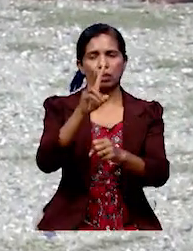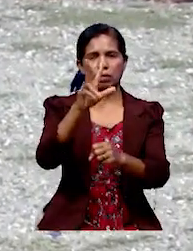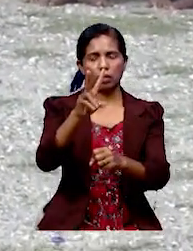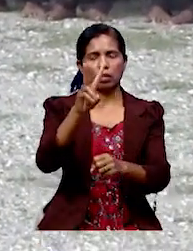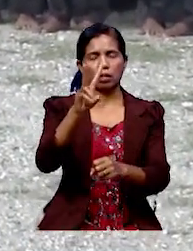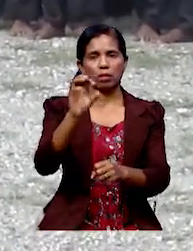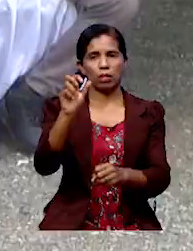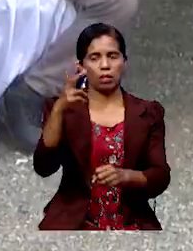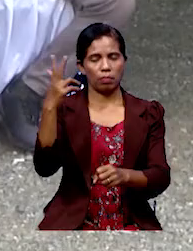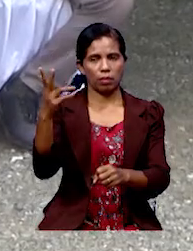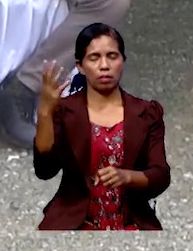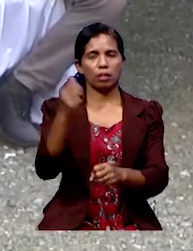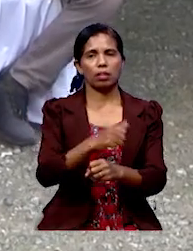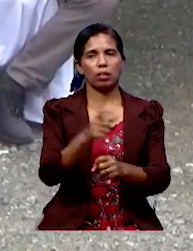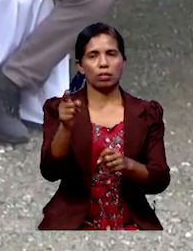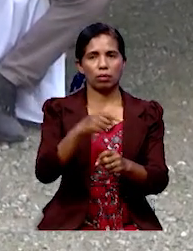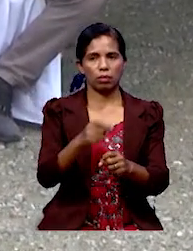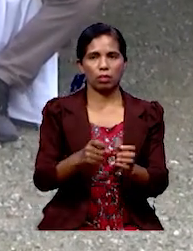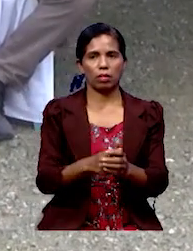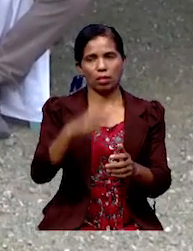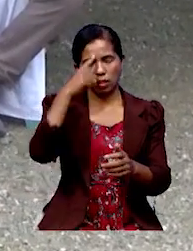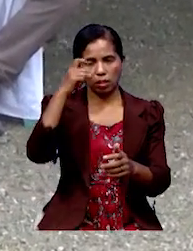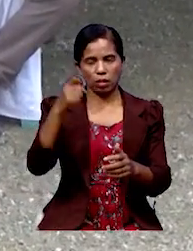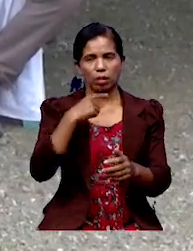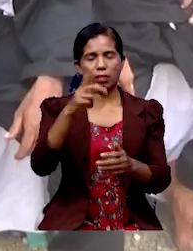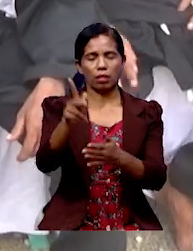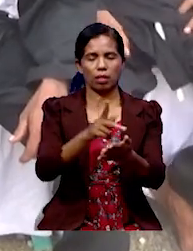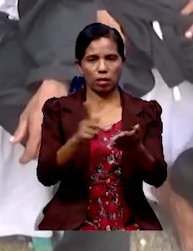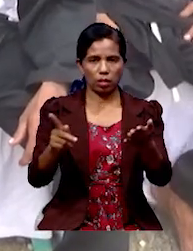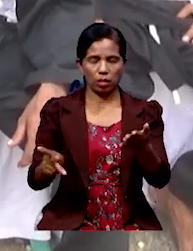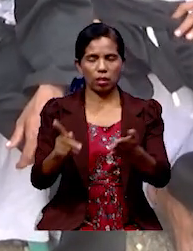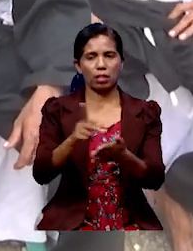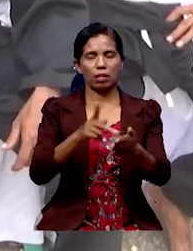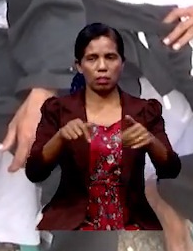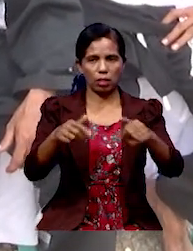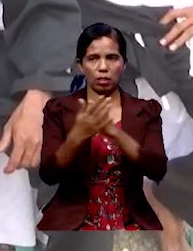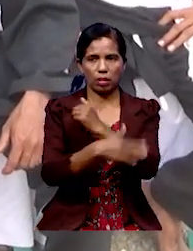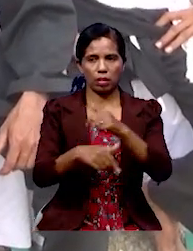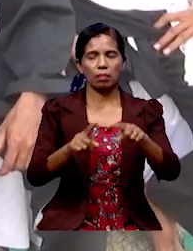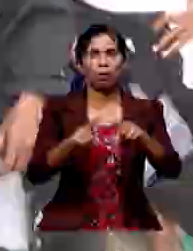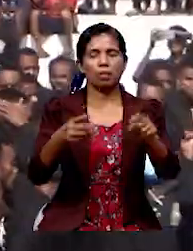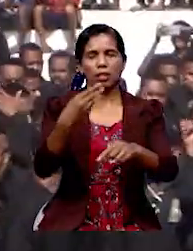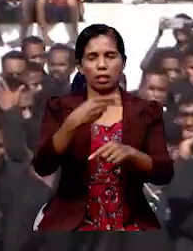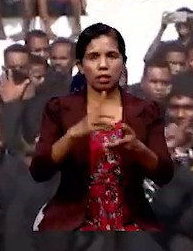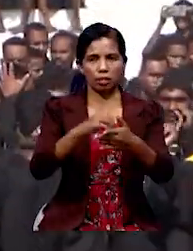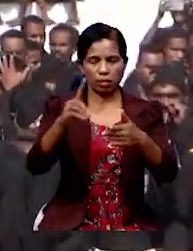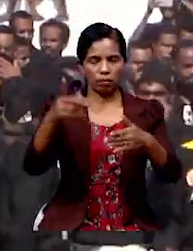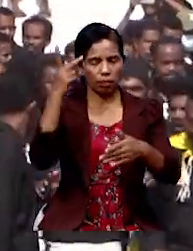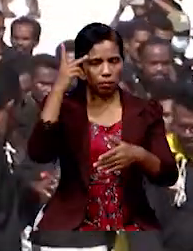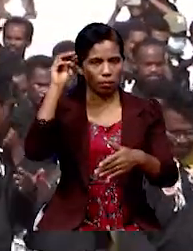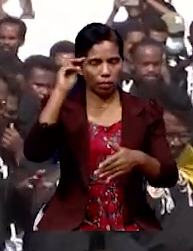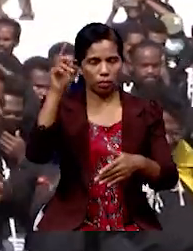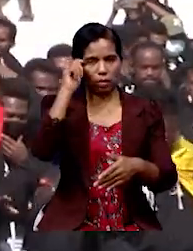resolusang numero San Rosinen bara ringrua San Rosintolu. Tama considera kria instabilidade e harailaran. Mai be ia quinta semana ne primeiro ministro Taur